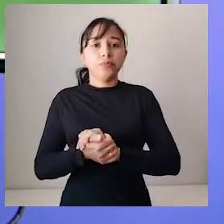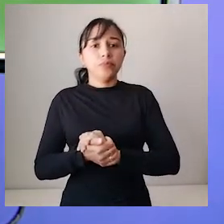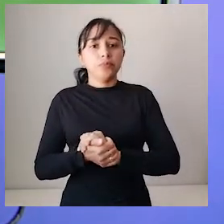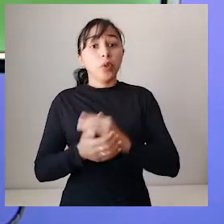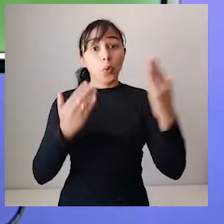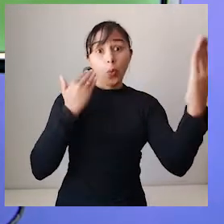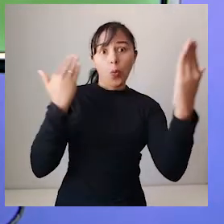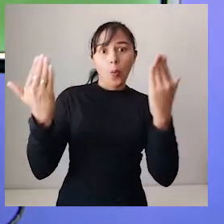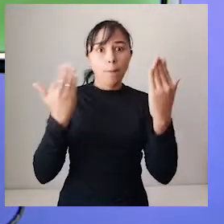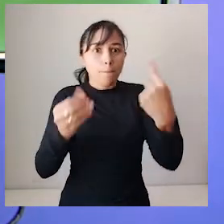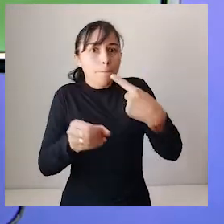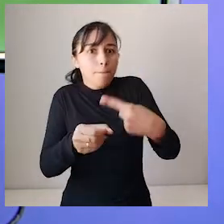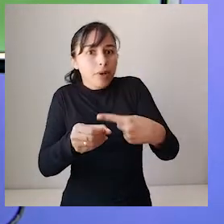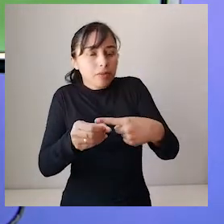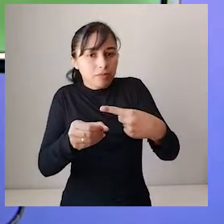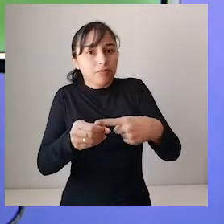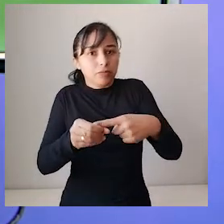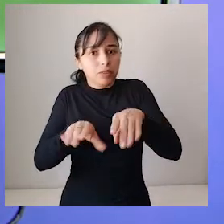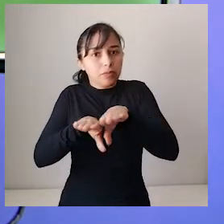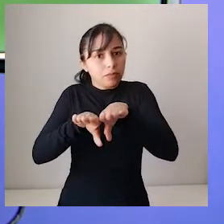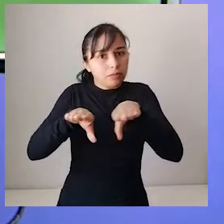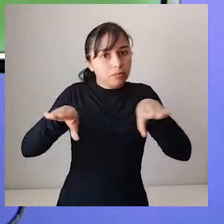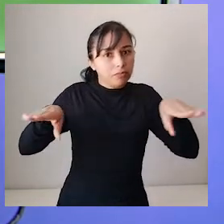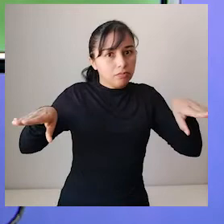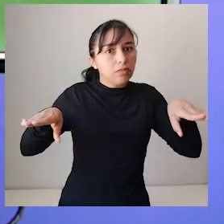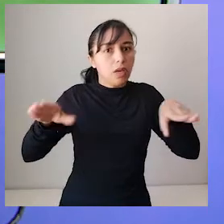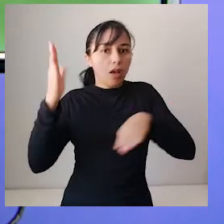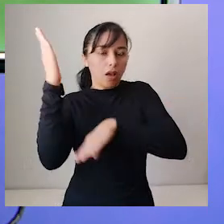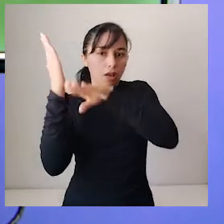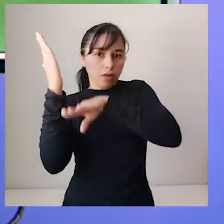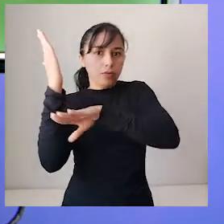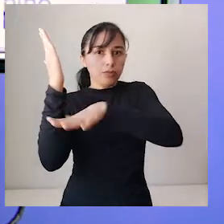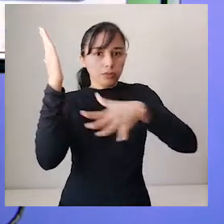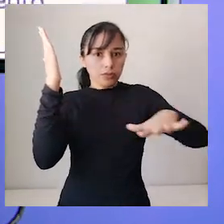em locais que estão no mesmo nível do mar.